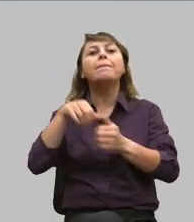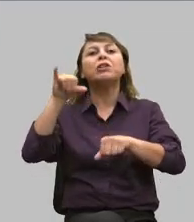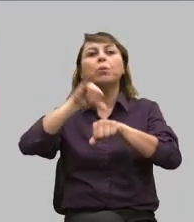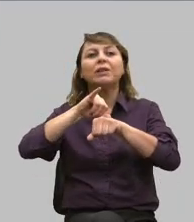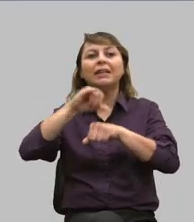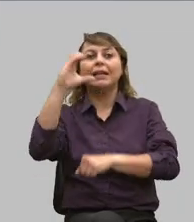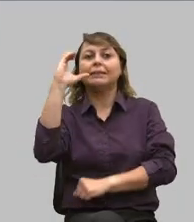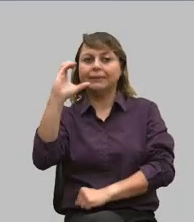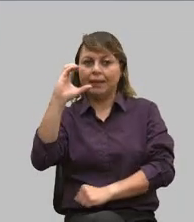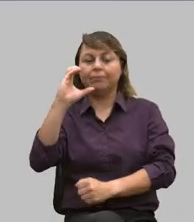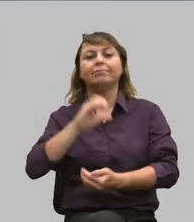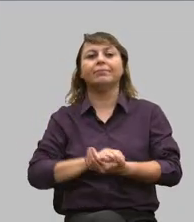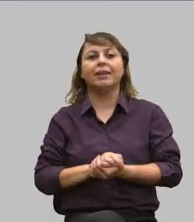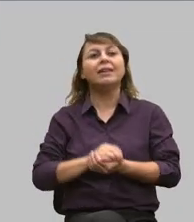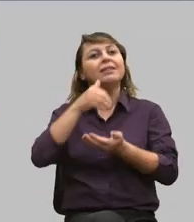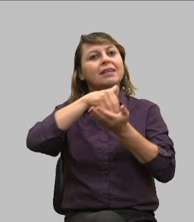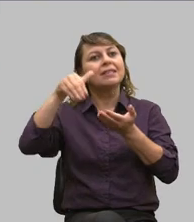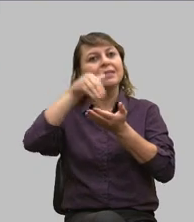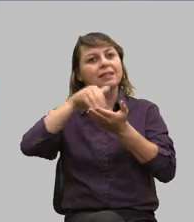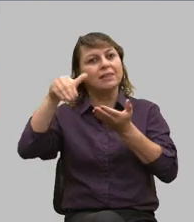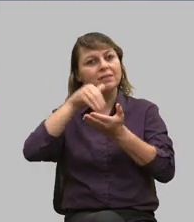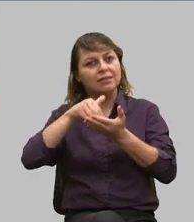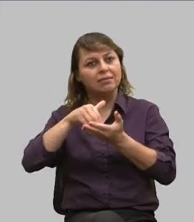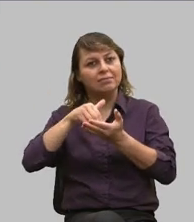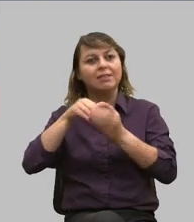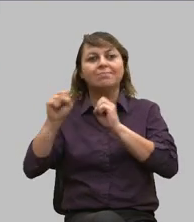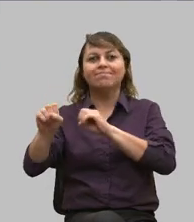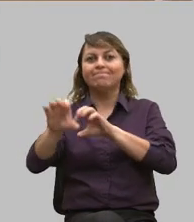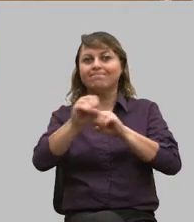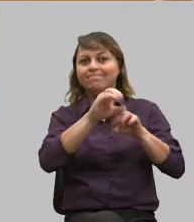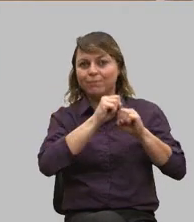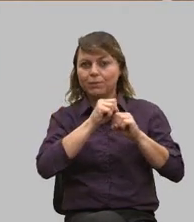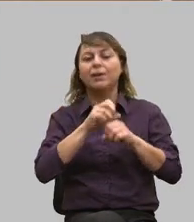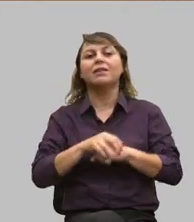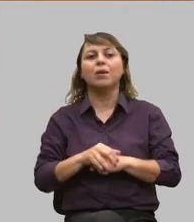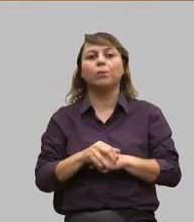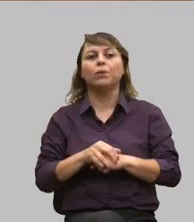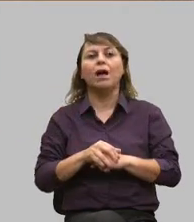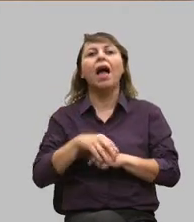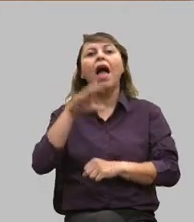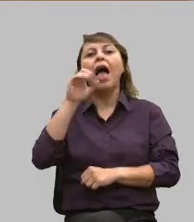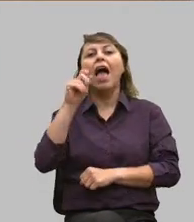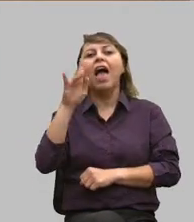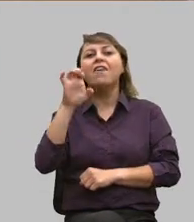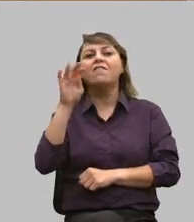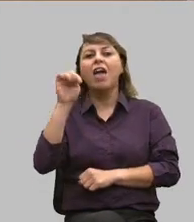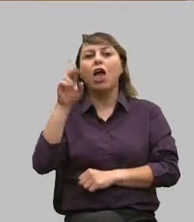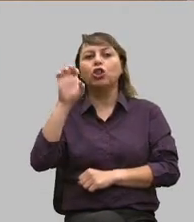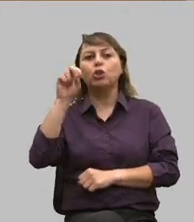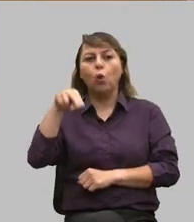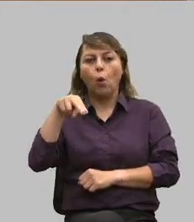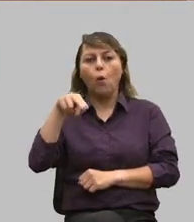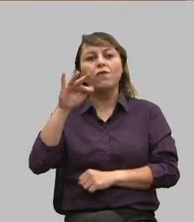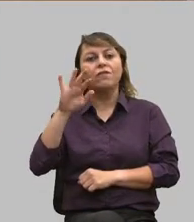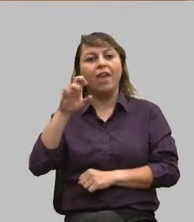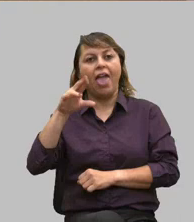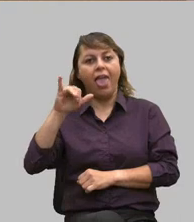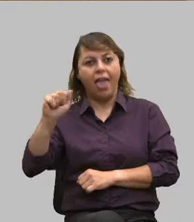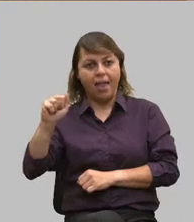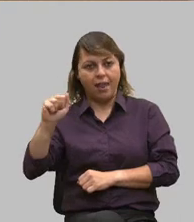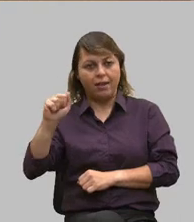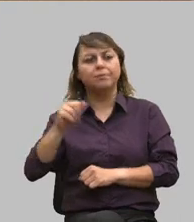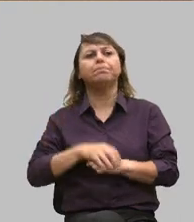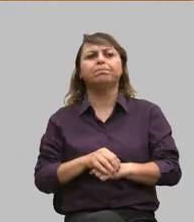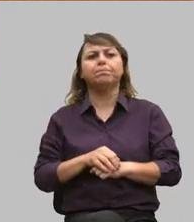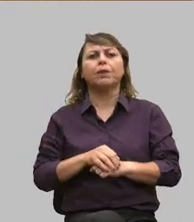c da Secretaria de Estado da Educação Éverton Ferreira de Oliveira superintendente Regional